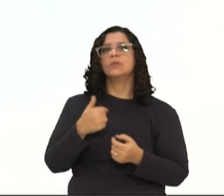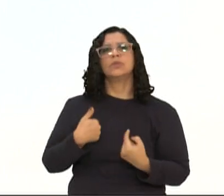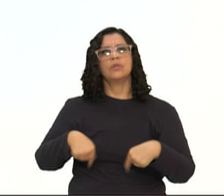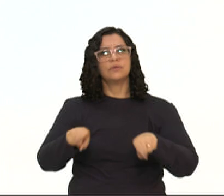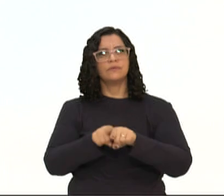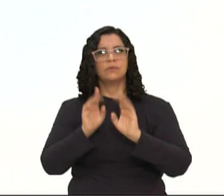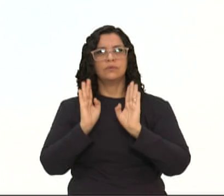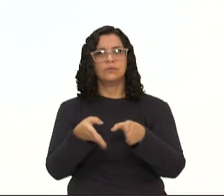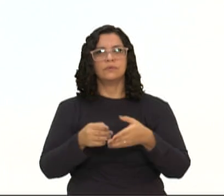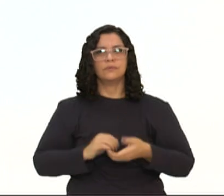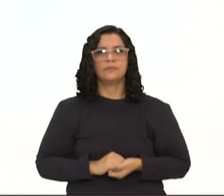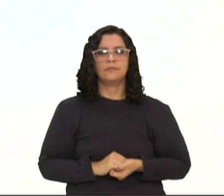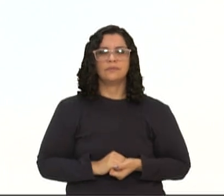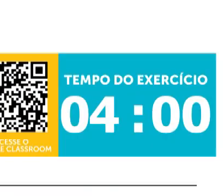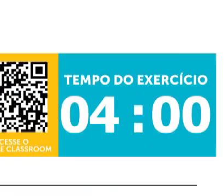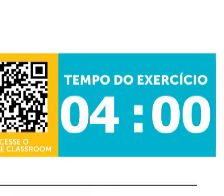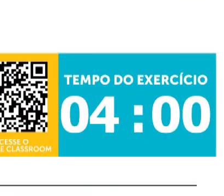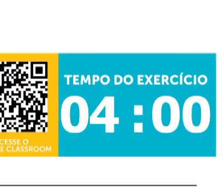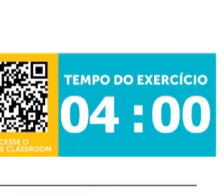e já retornamos.